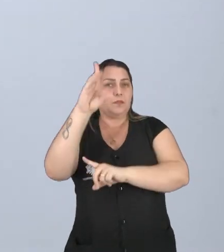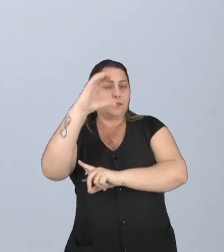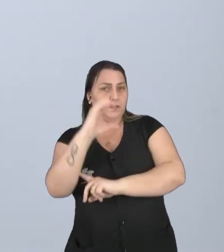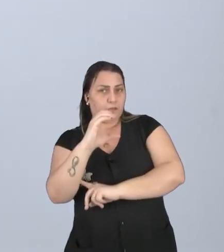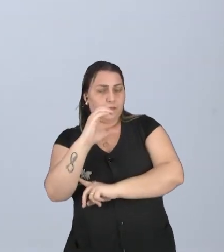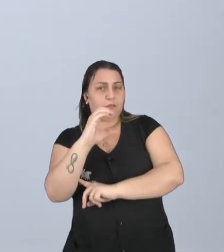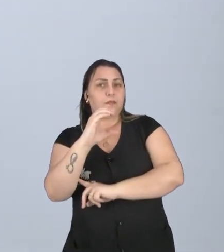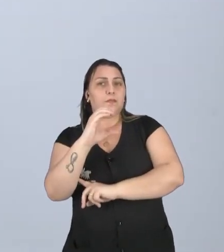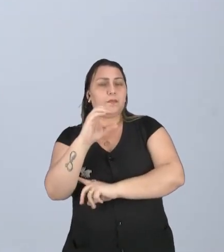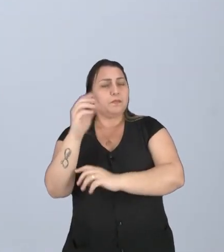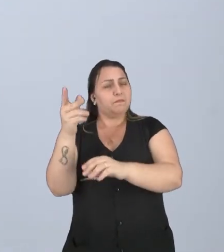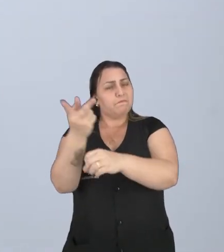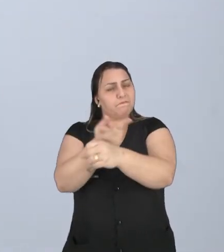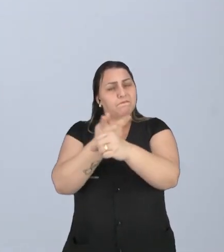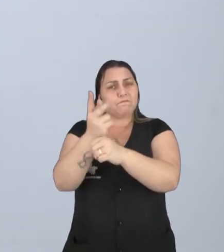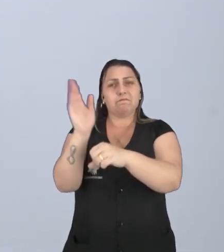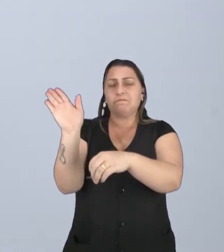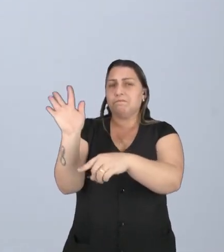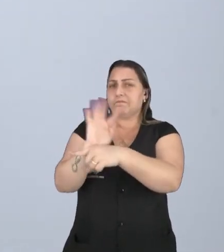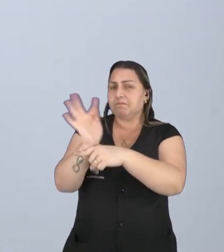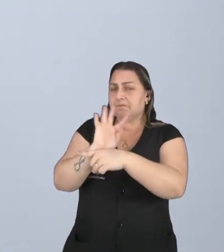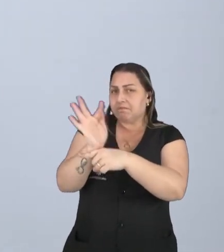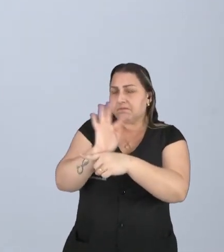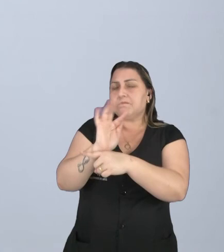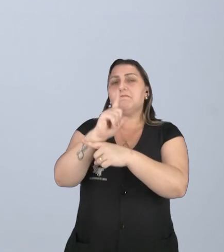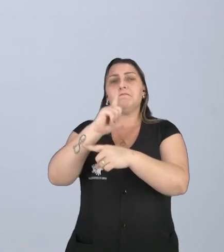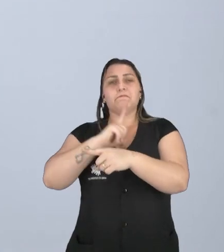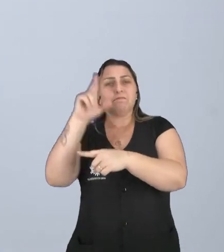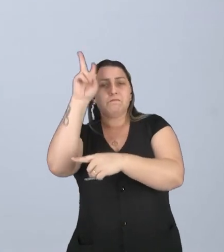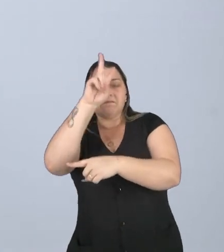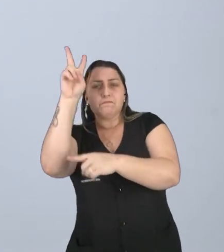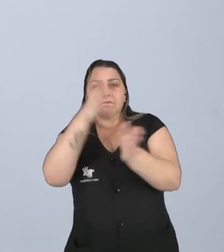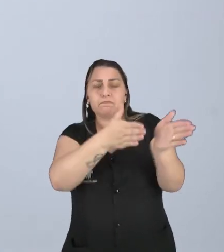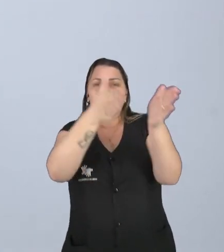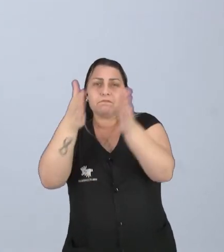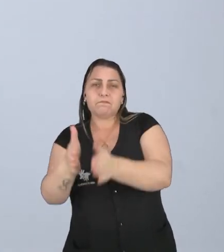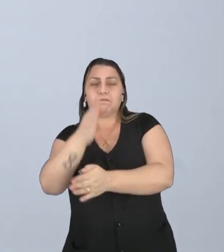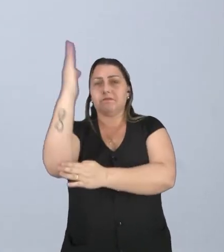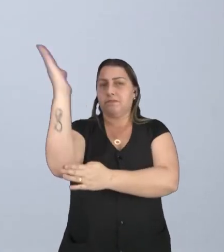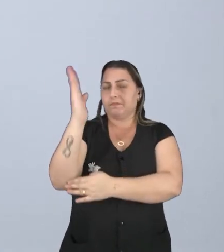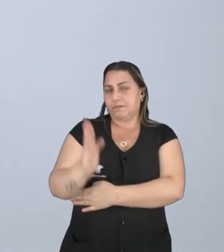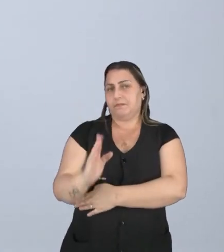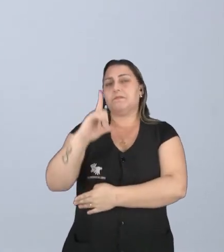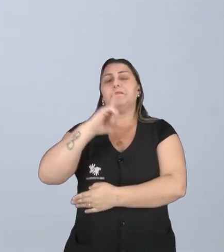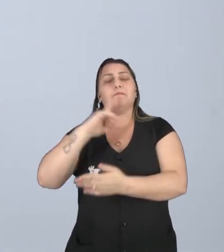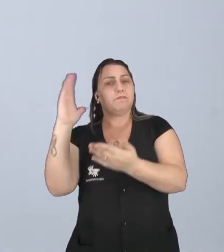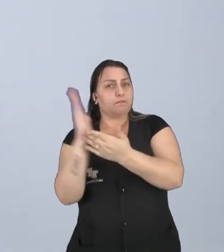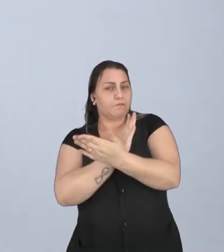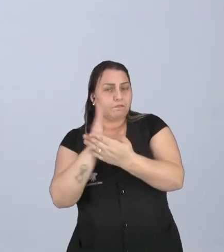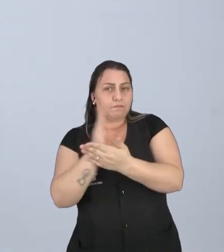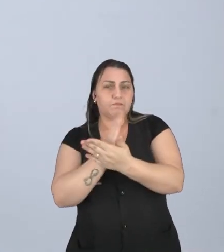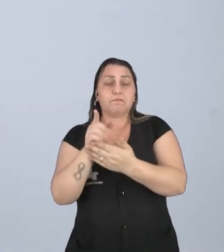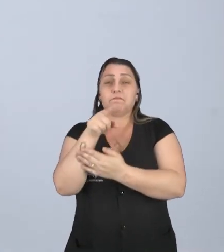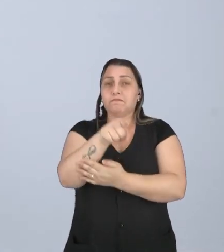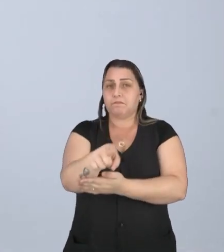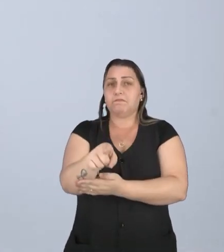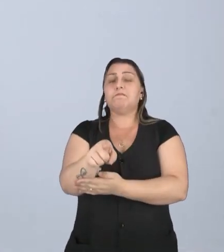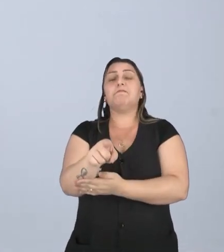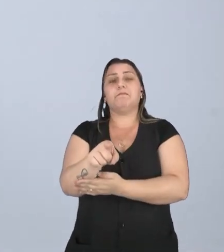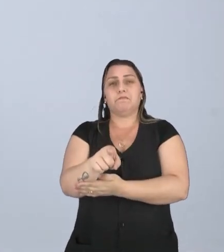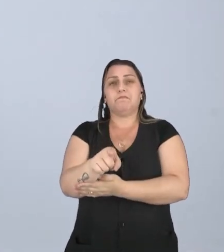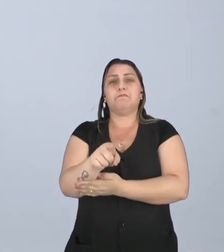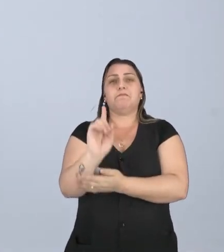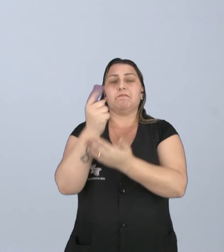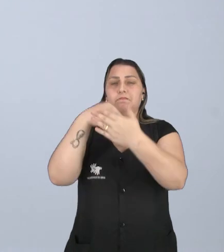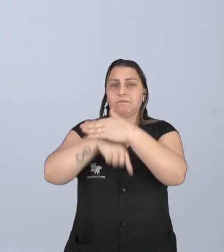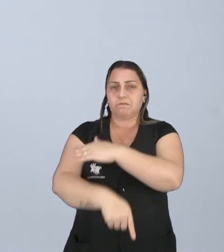plataforma Eduque. Procurem filmes que retratem esse período da história do Brasil, que tem alguns, né? Para vocês se